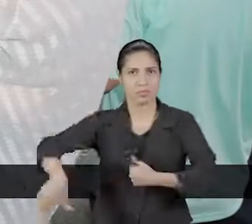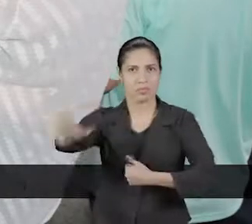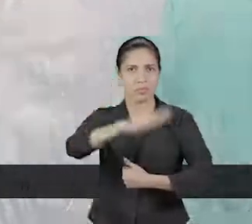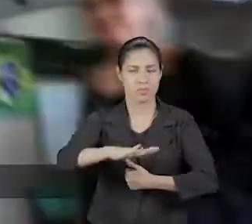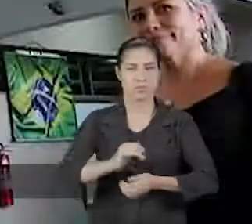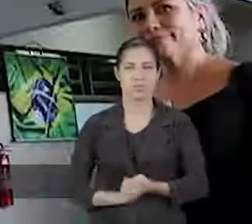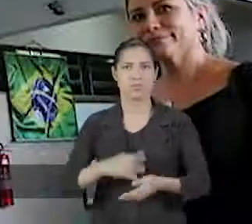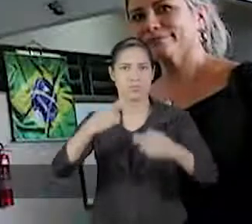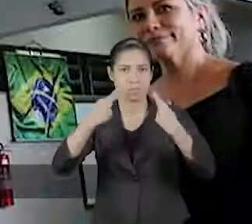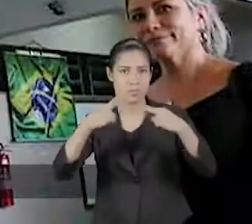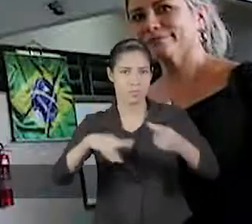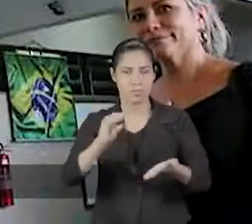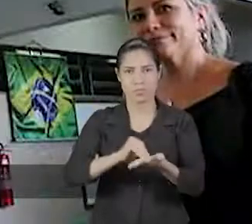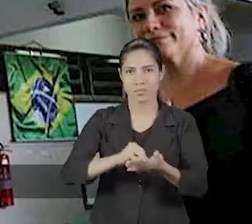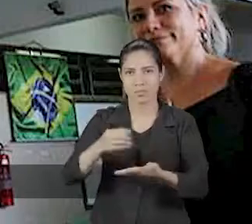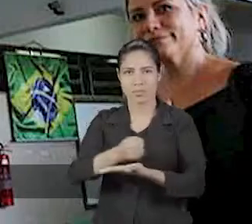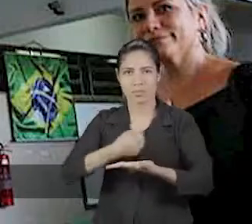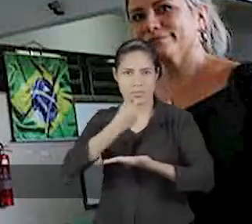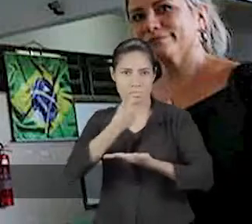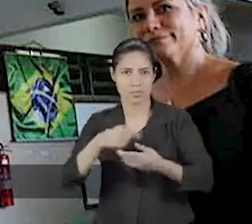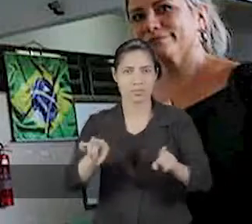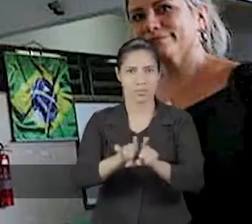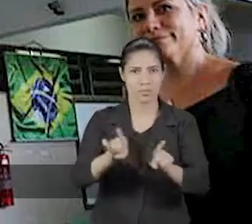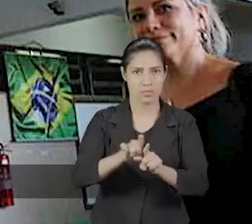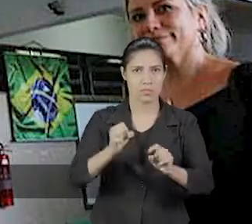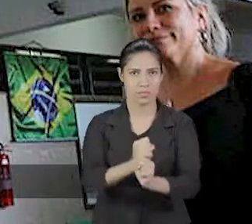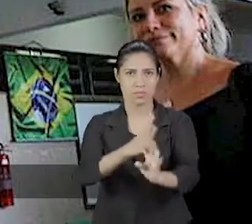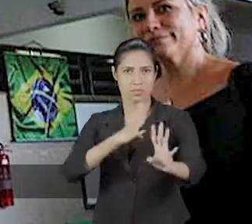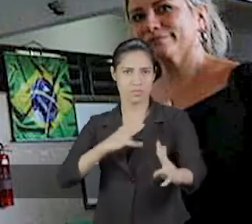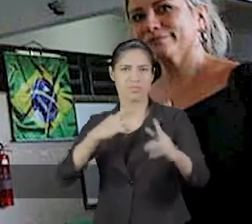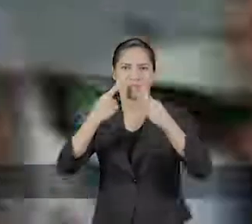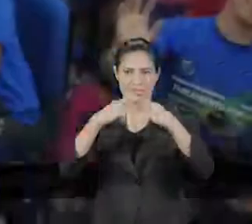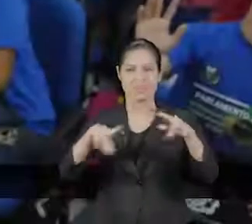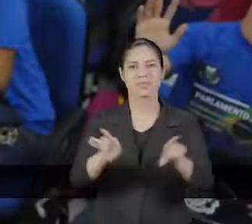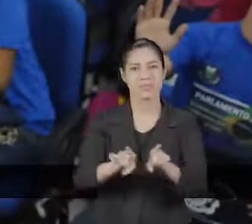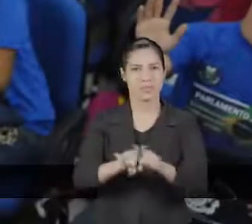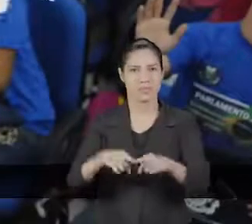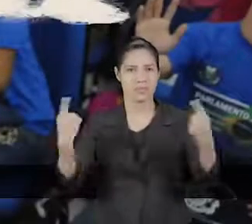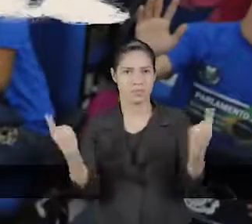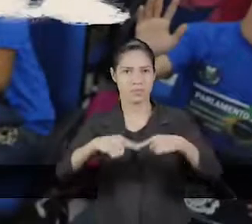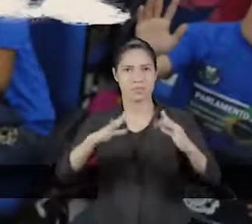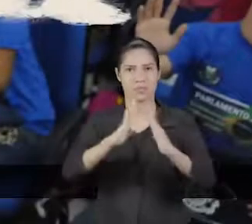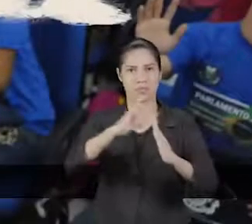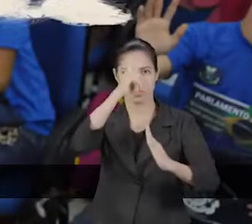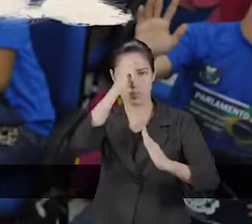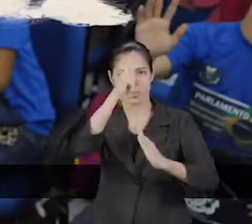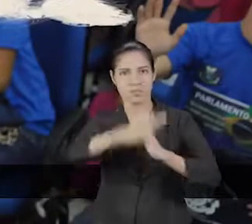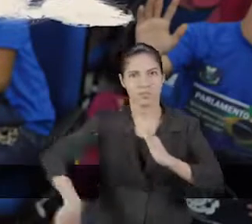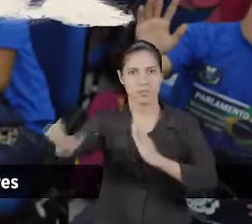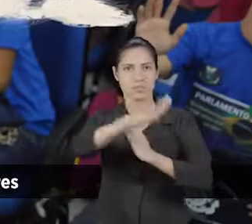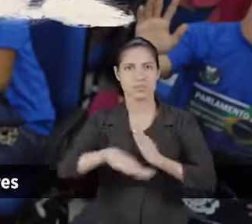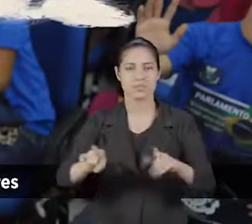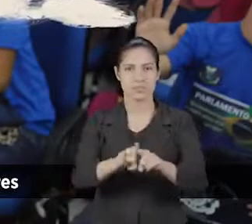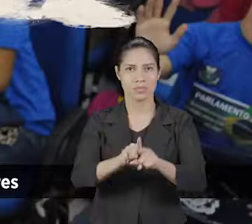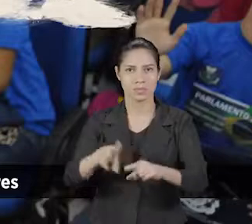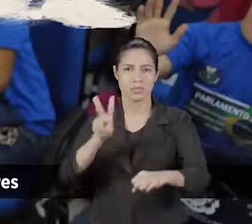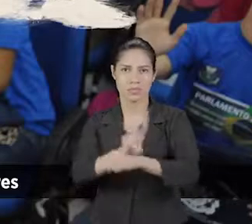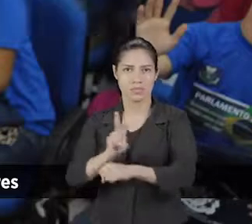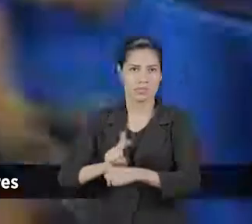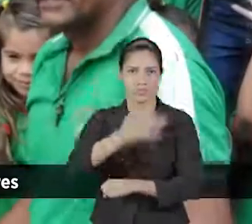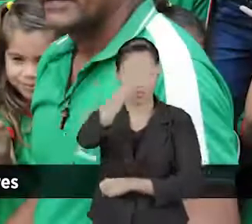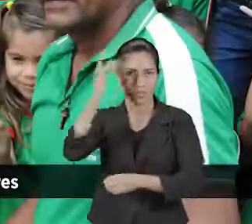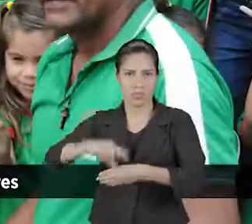na capital e interior, lutou por melhores salários para a categoria, defendeu o pagamento do Fundeb aos professores e sugeriu a inclusão de